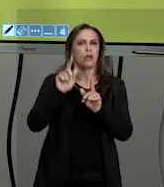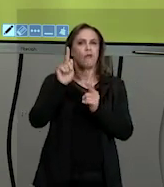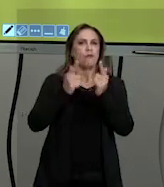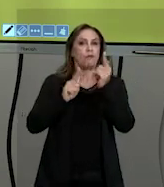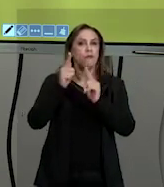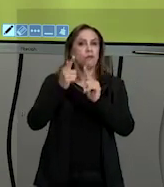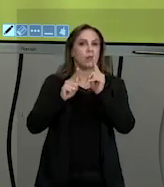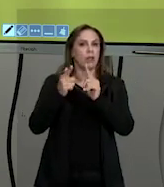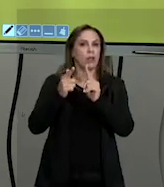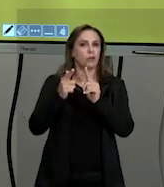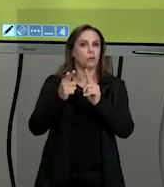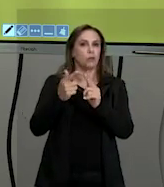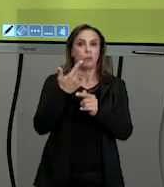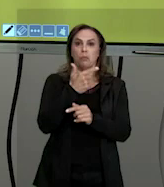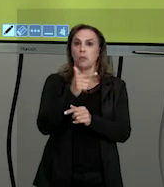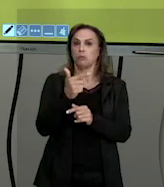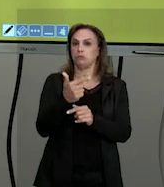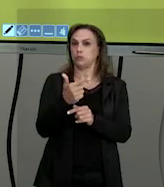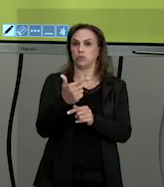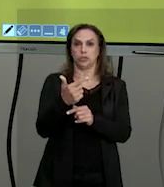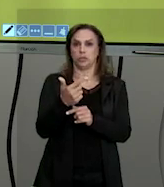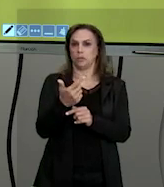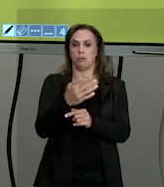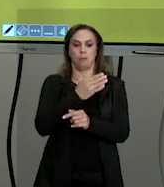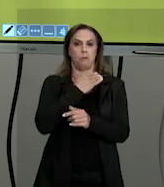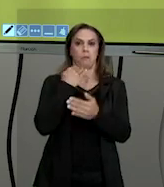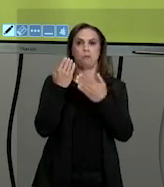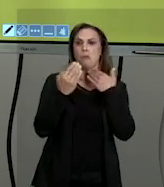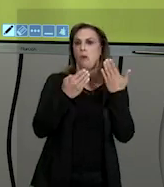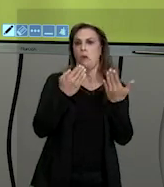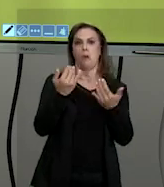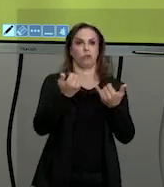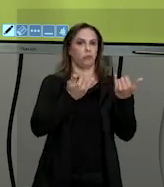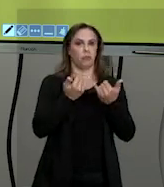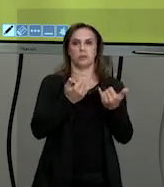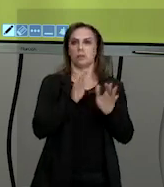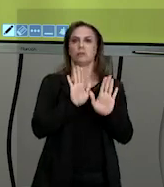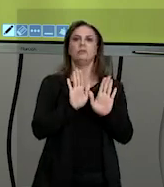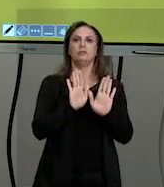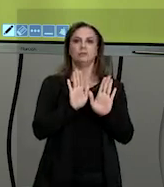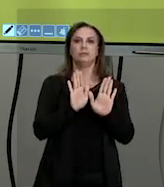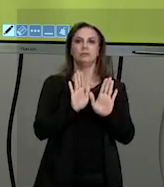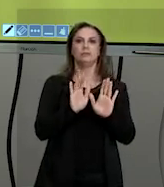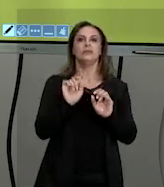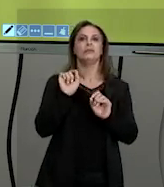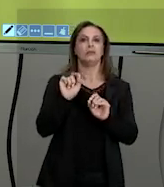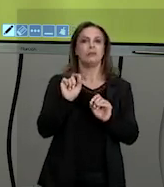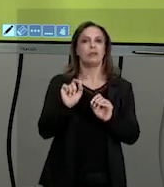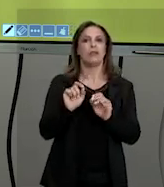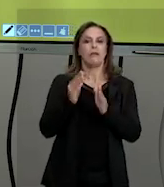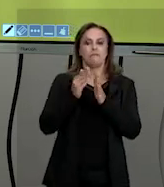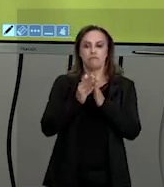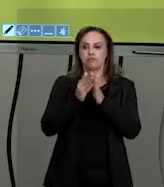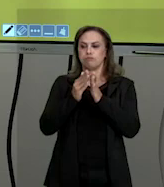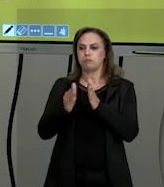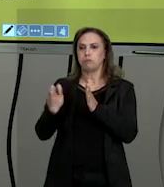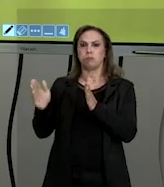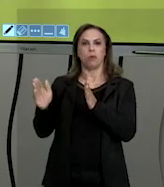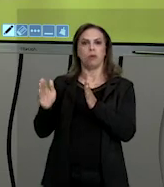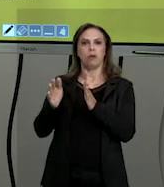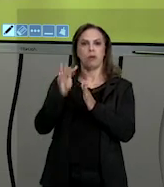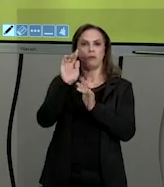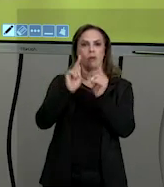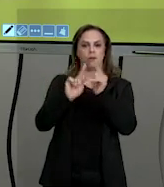relacionar essas mortes com a vacinação, esse estudo foi feito a partir de fevereiro, quando os casos começaram a